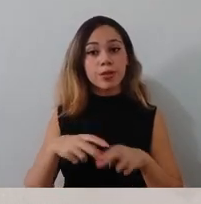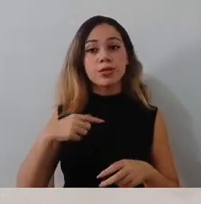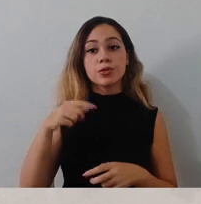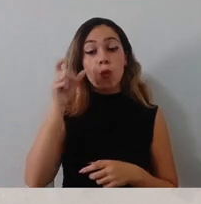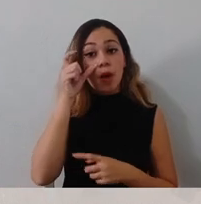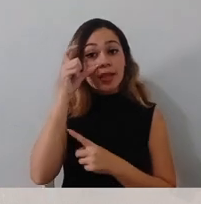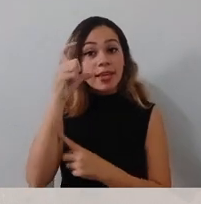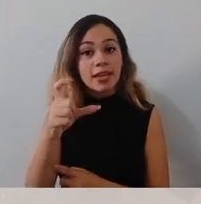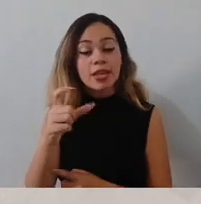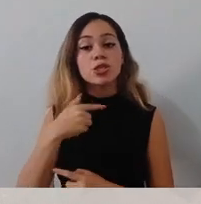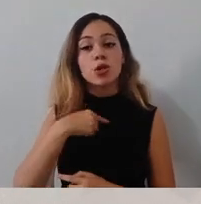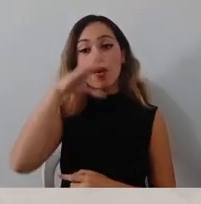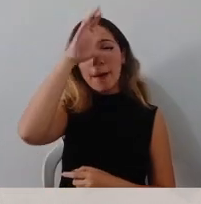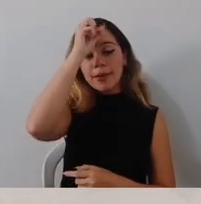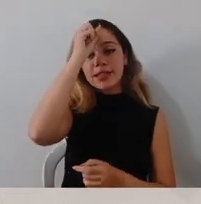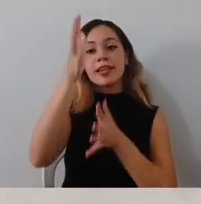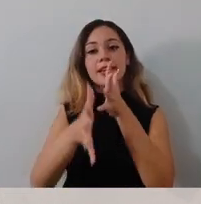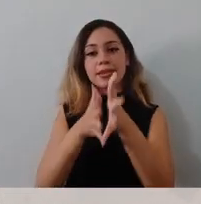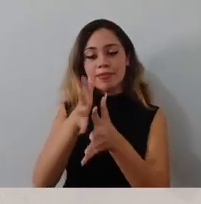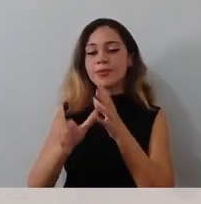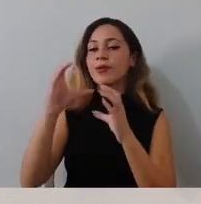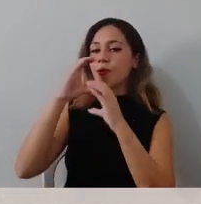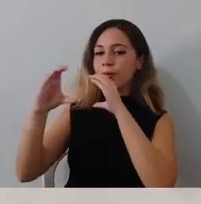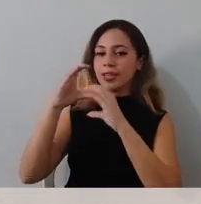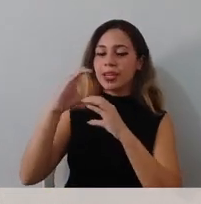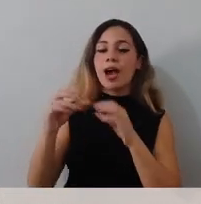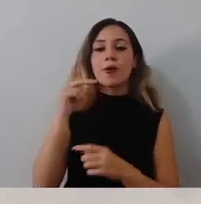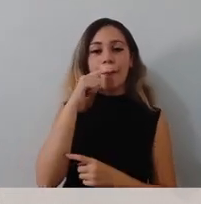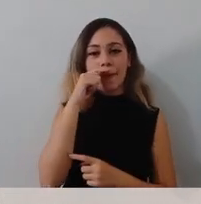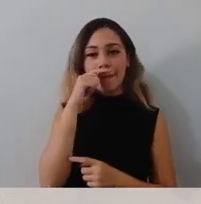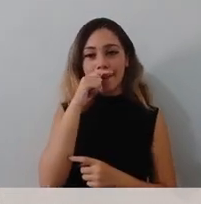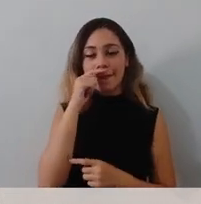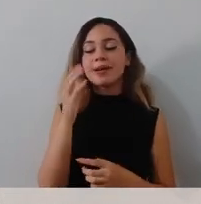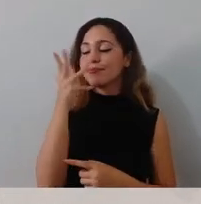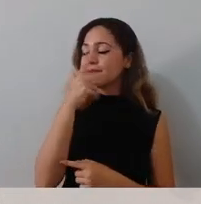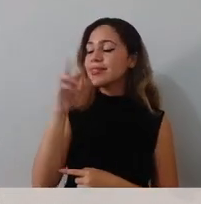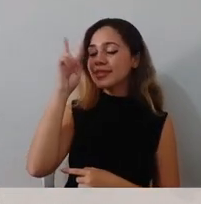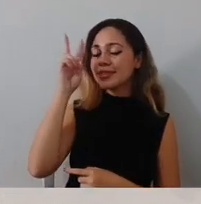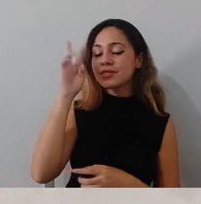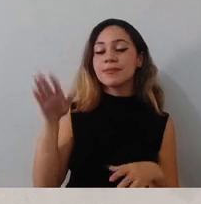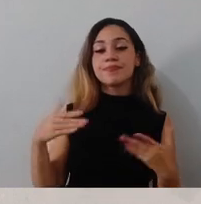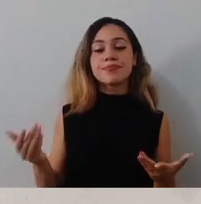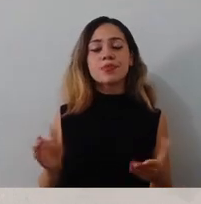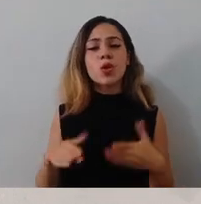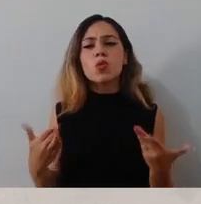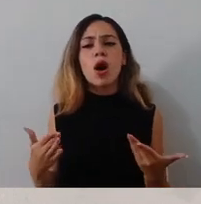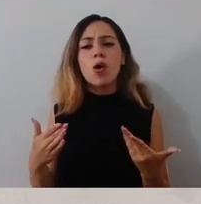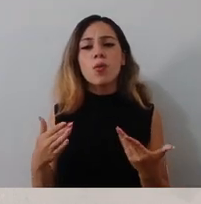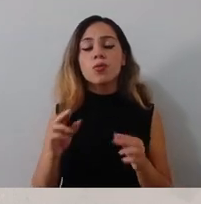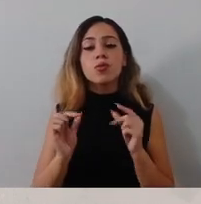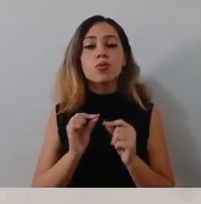Por isso o interesse dele que eu aprendesse Libras. Para se comunicar com ele. Para me comunicar. História bonita. E qual